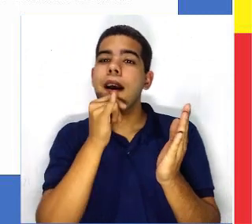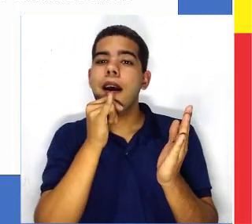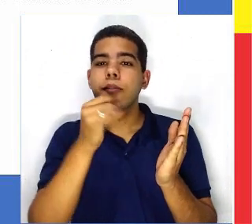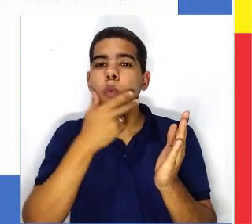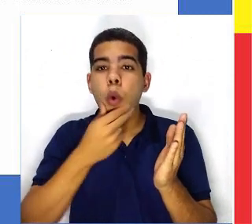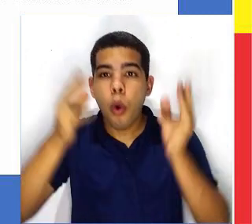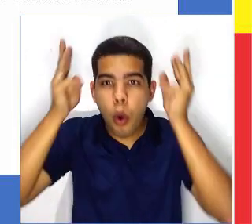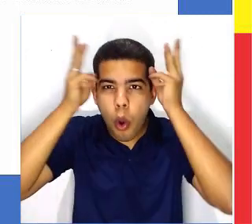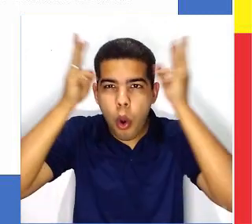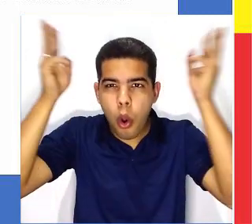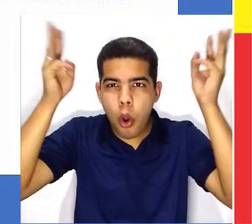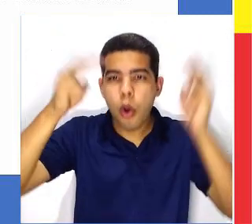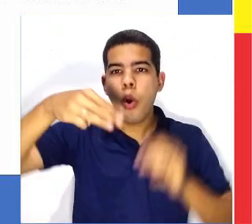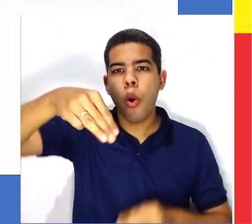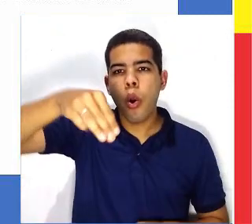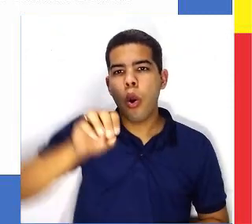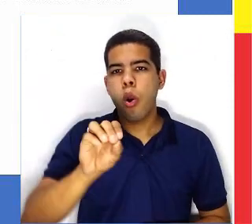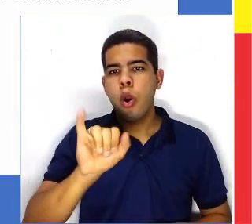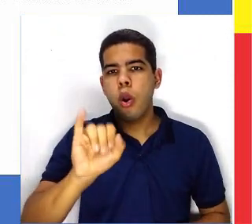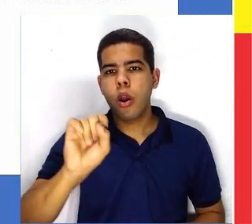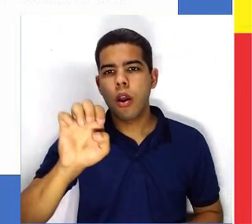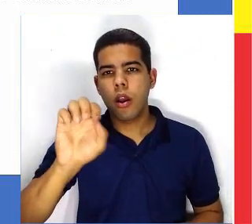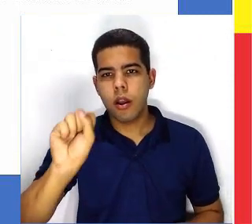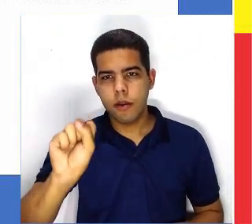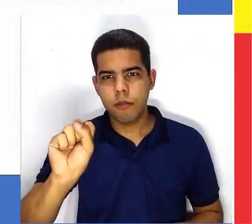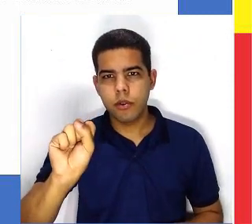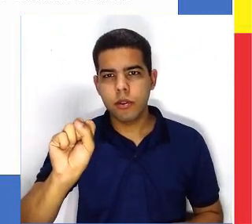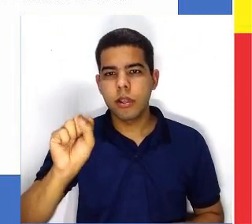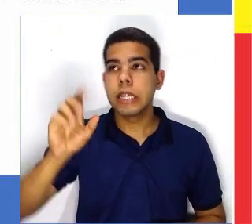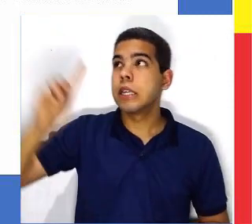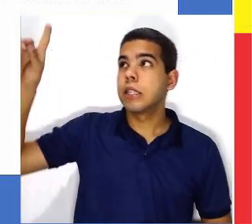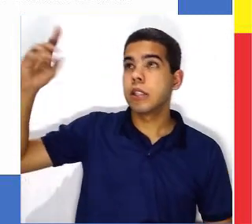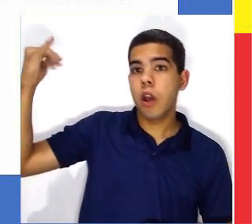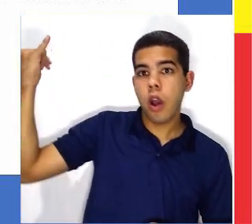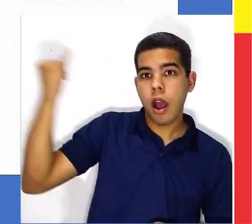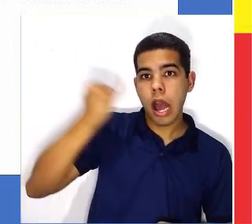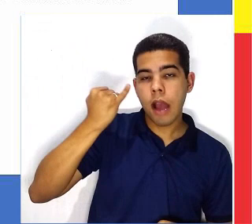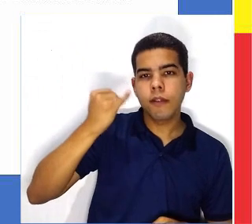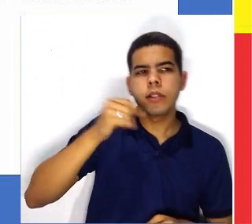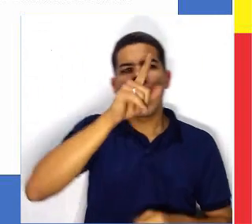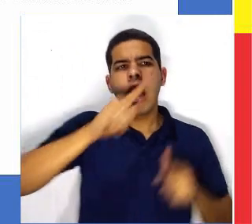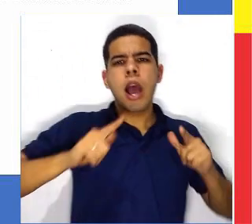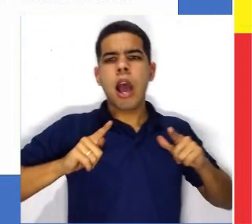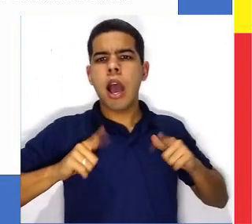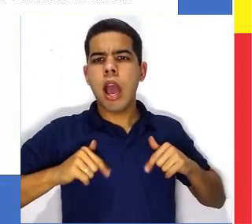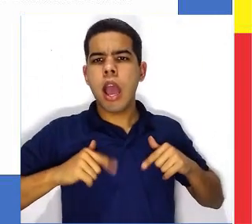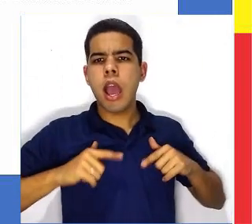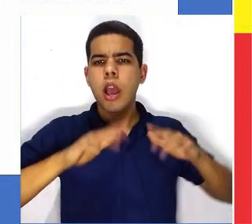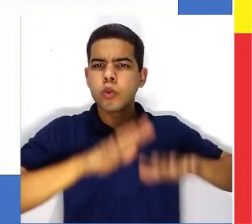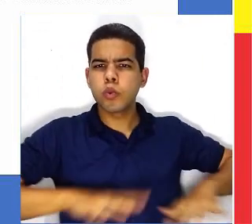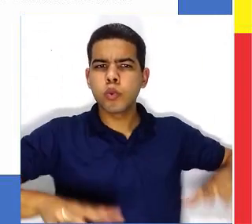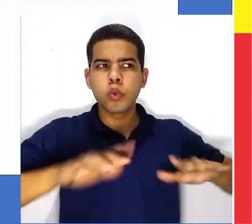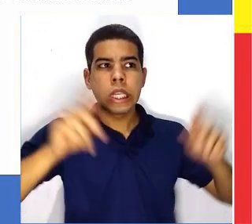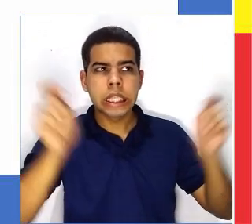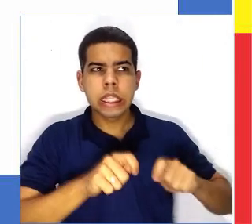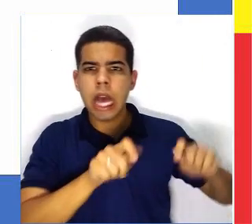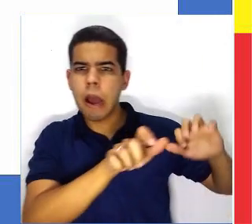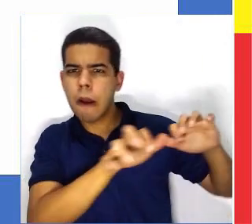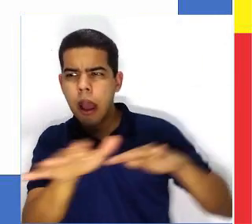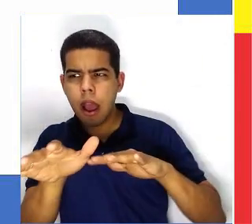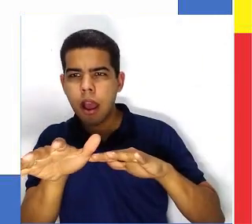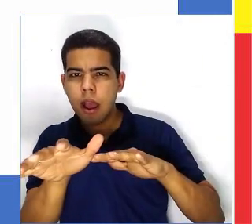instrução que Moisés recebeu de Deus para fazer um levantamento dos homens de Israel que estivessem aptos a